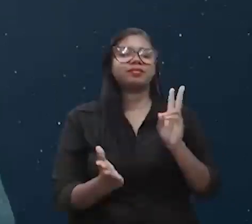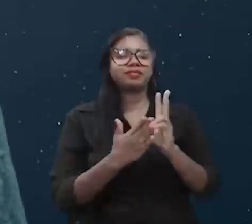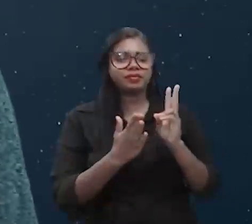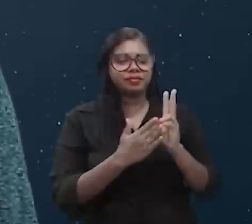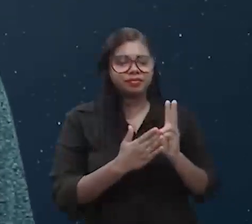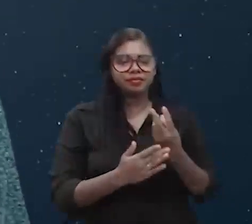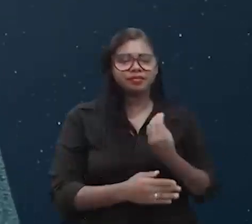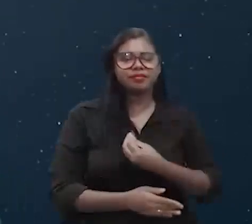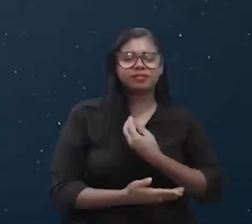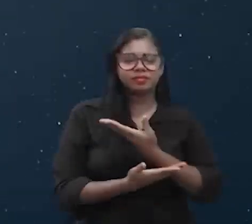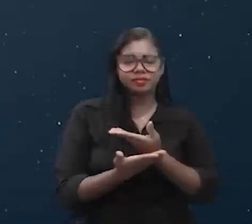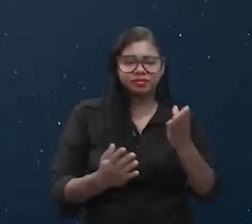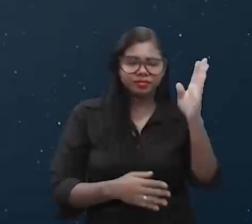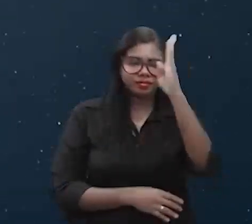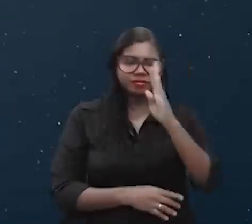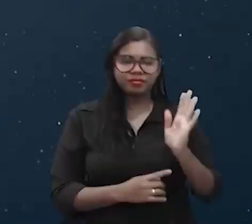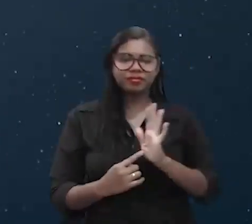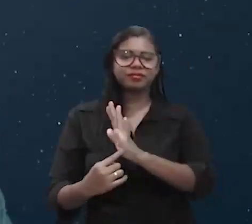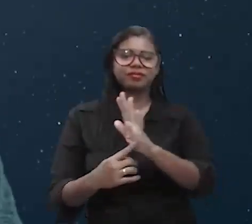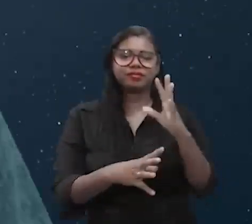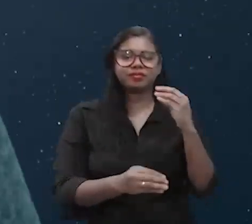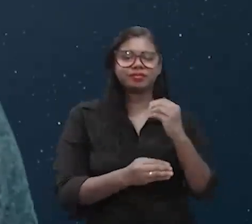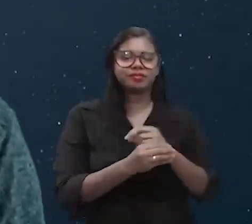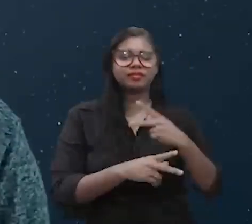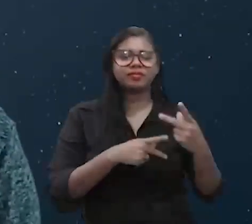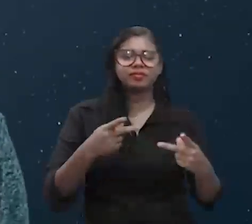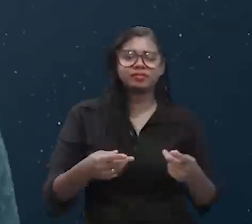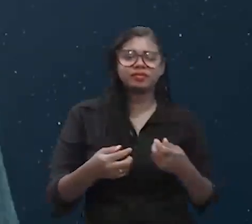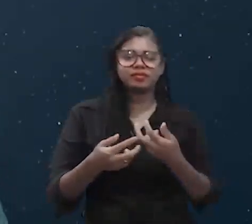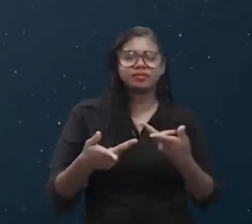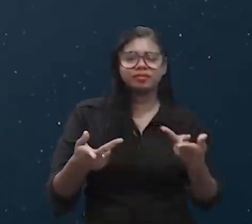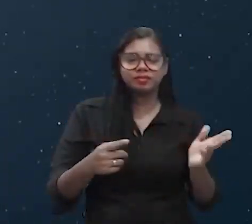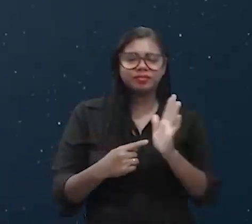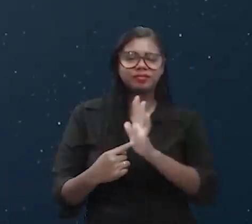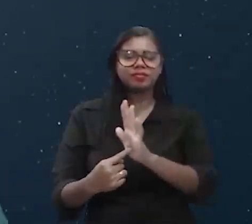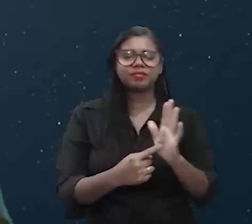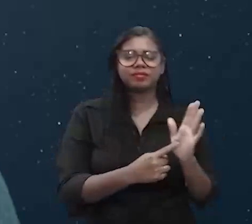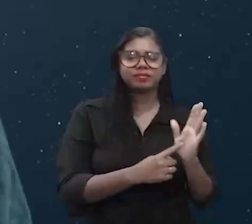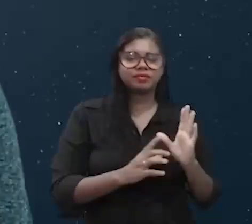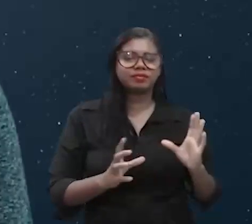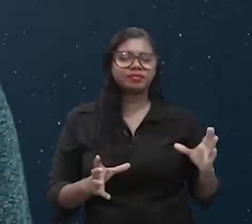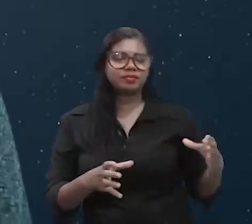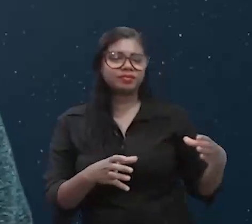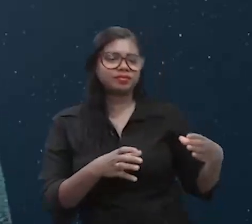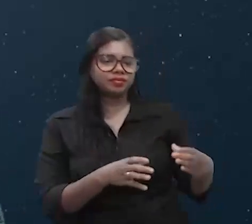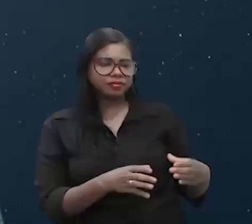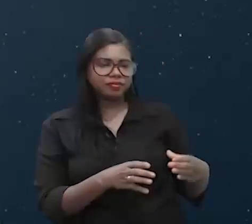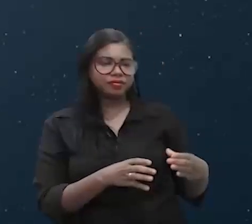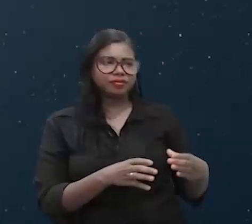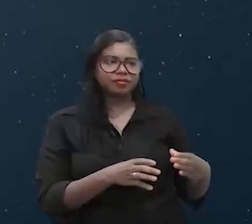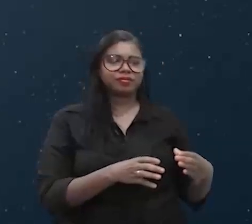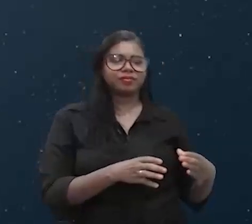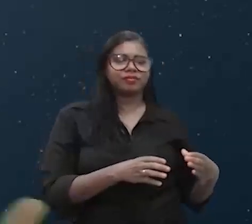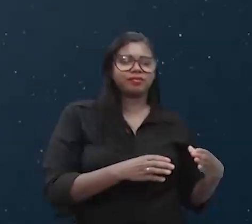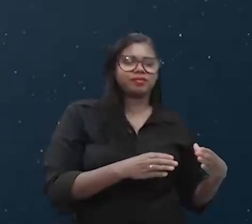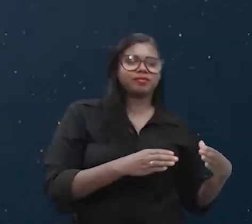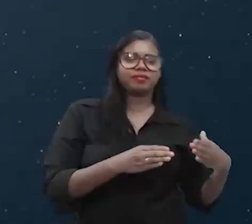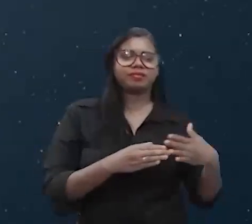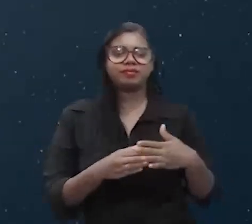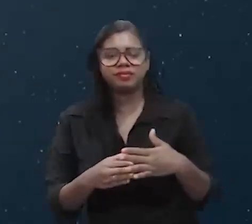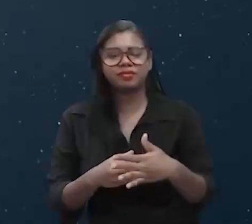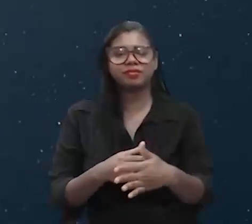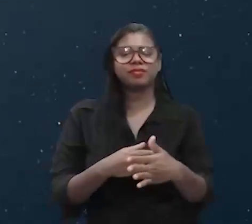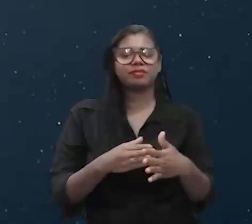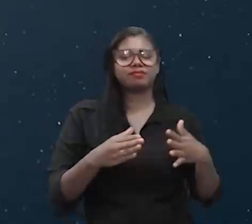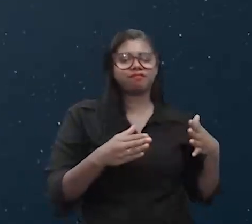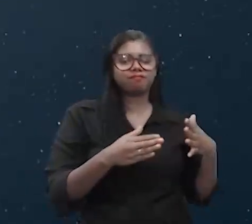um genocídio, ou como a colonização, ou a invasão, como você queira ver, esse período,